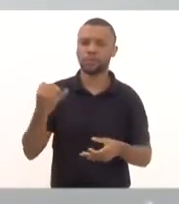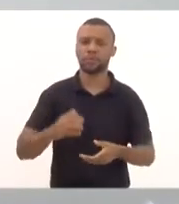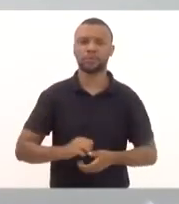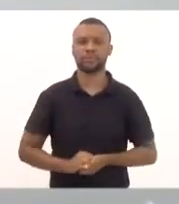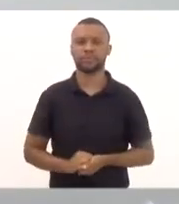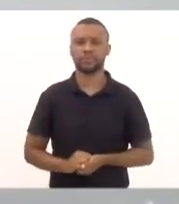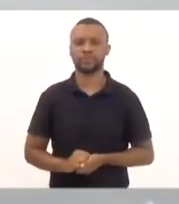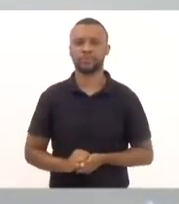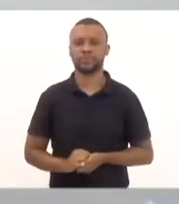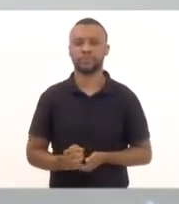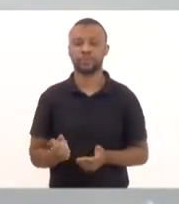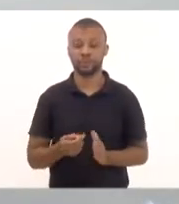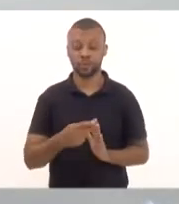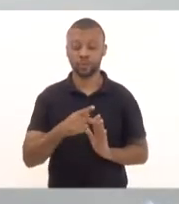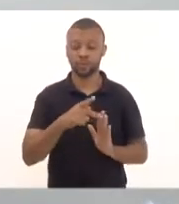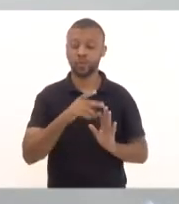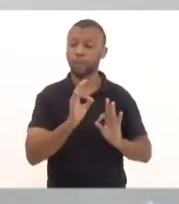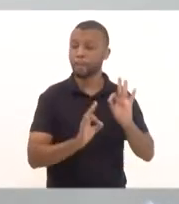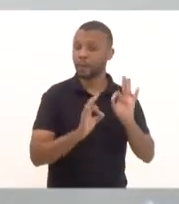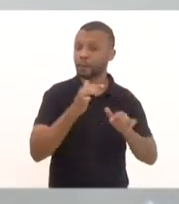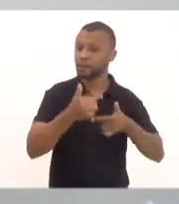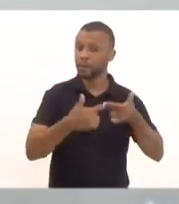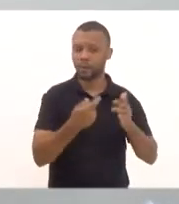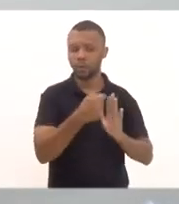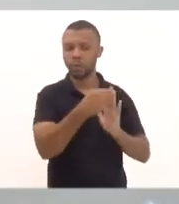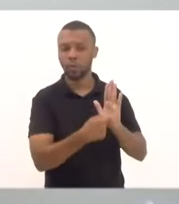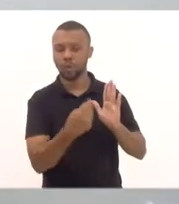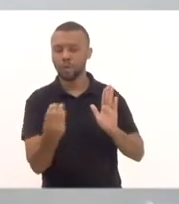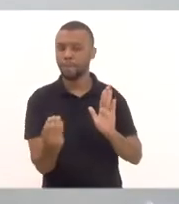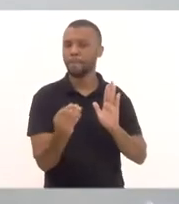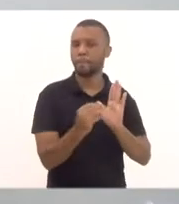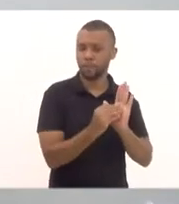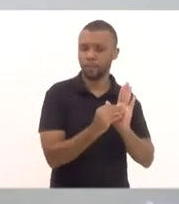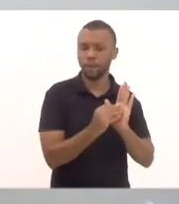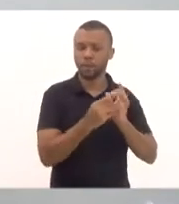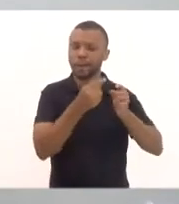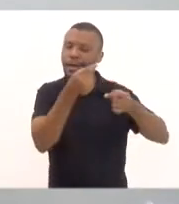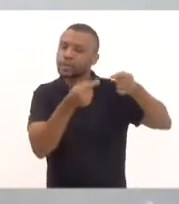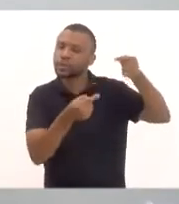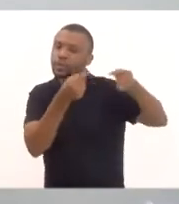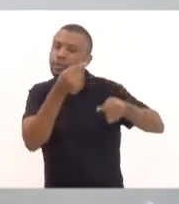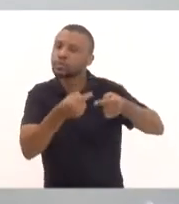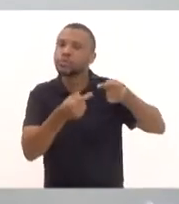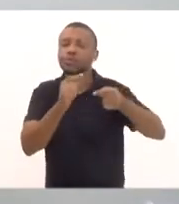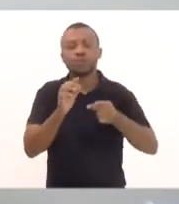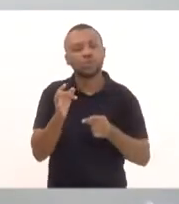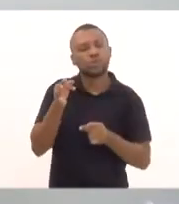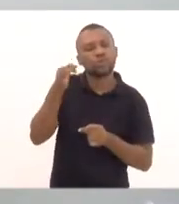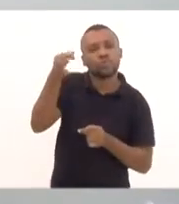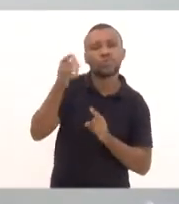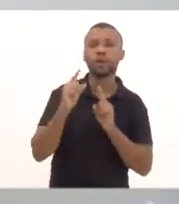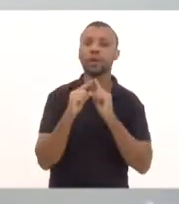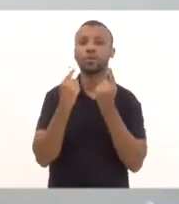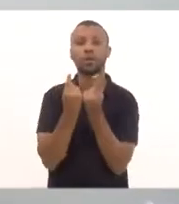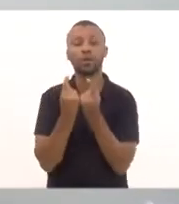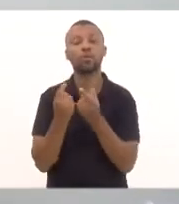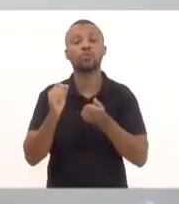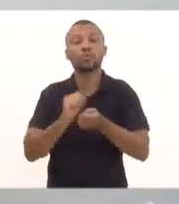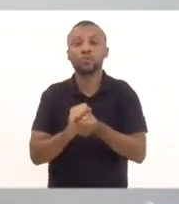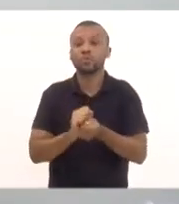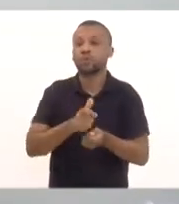incorporado no plano trabalho desta comissão para deliberação em uma próxima reunião pelos membros